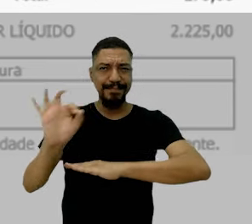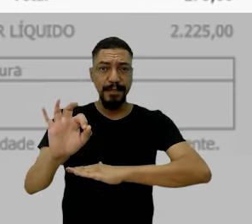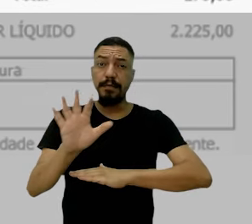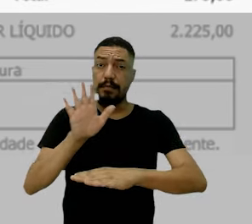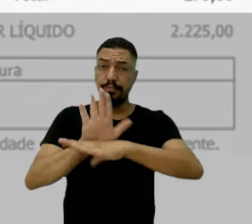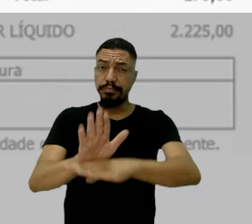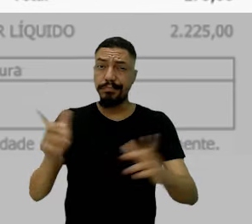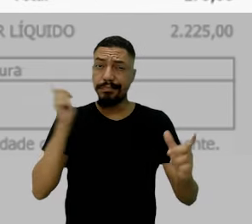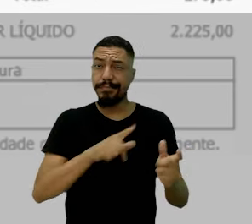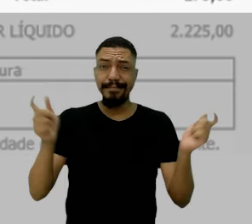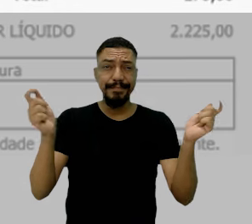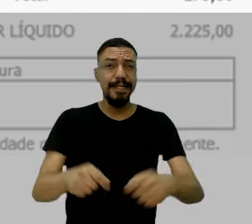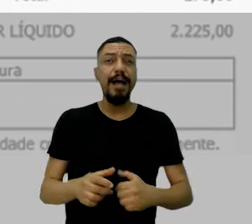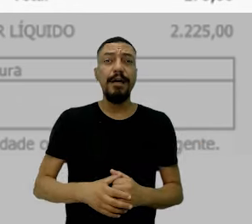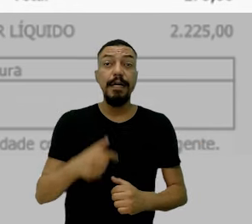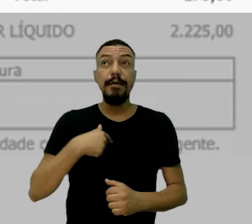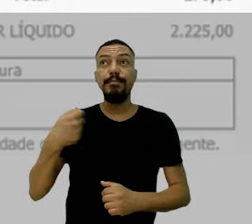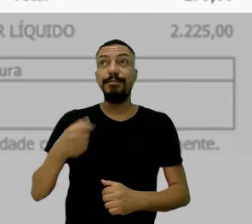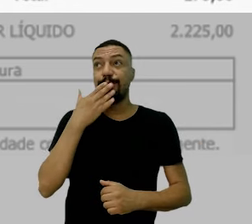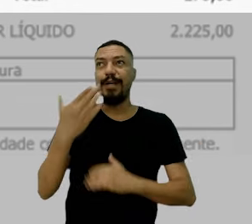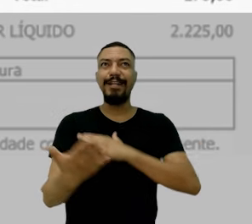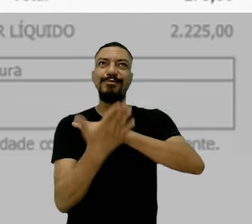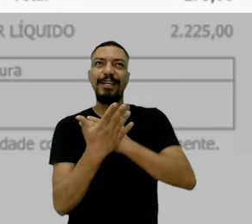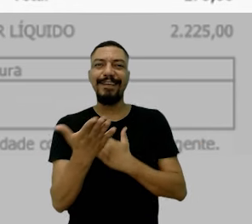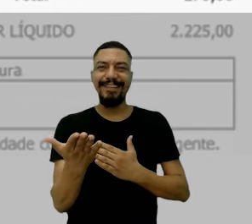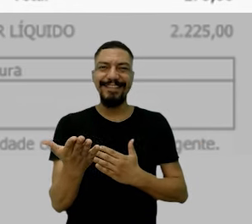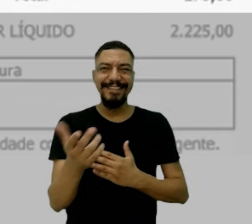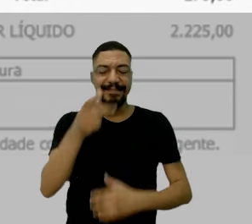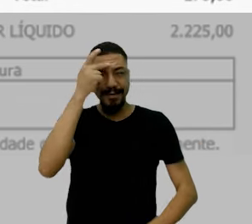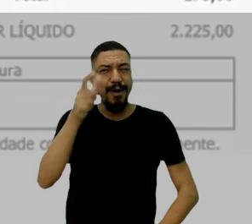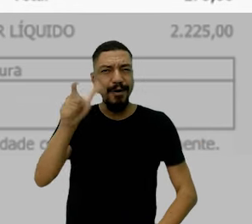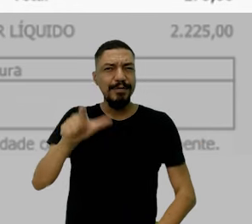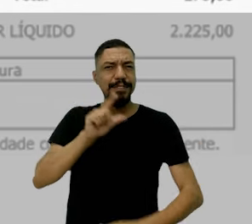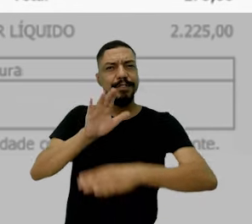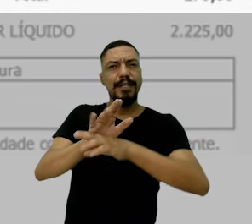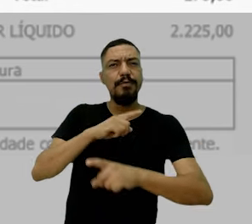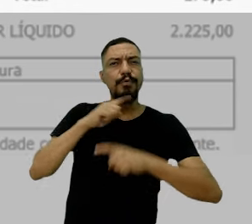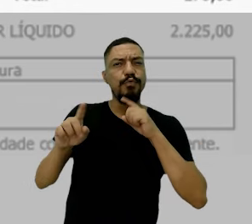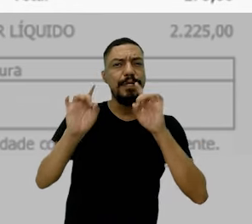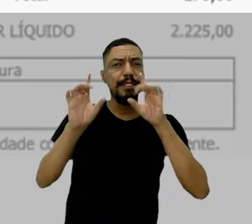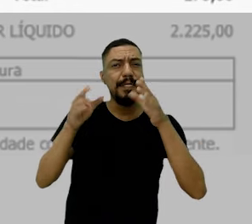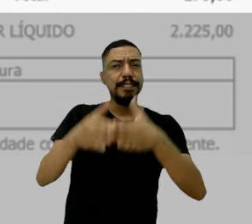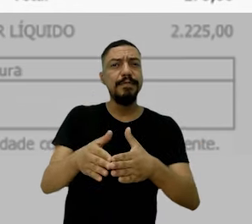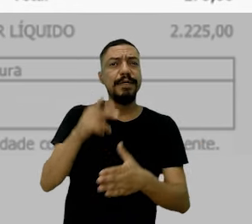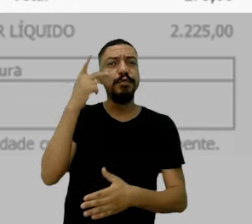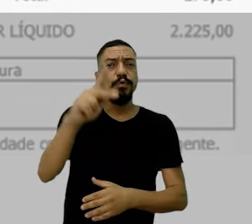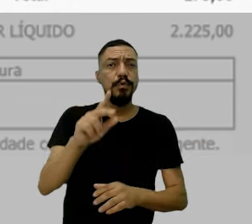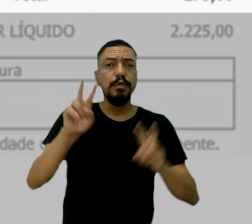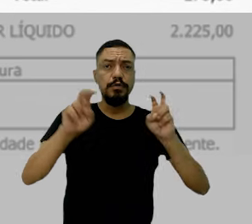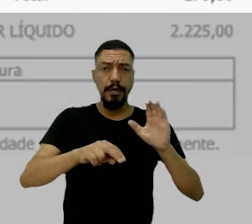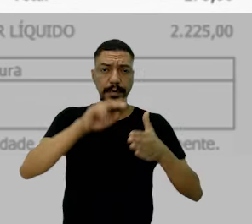Vai ajudar muito vocês nesse processo. Olha, eu preciso de uma ajuda aqui. E, às vezes, essa pessoa pode tirar algumas dúvidas